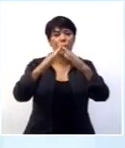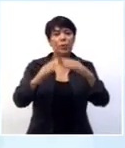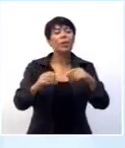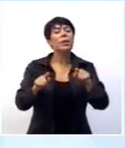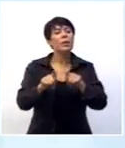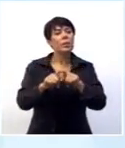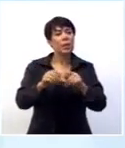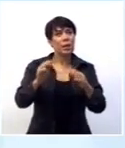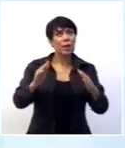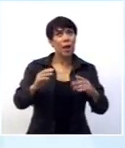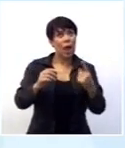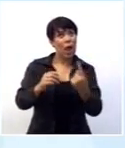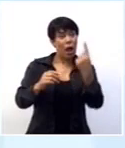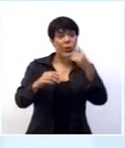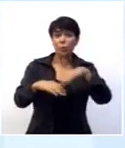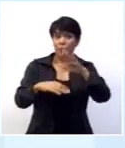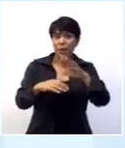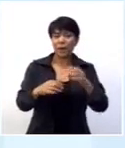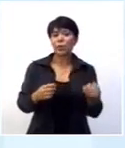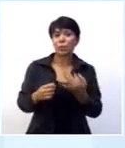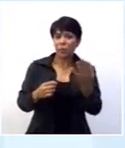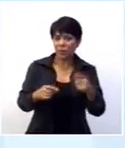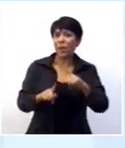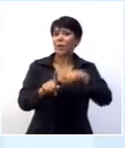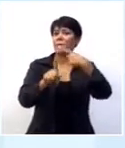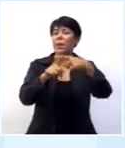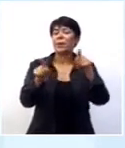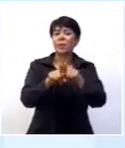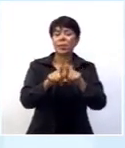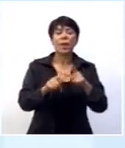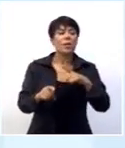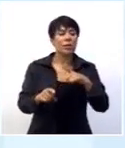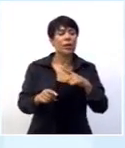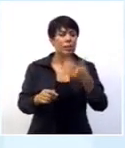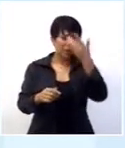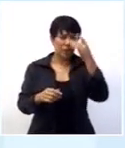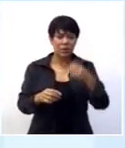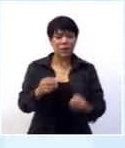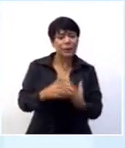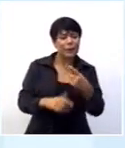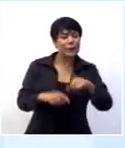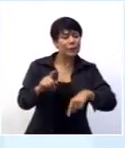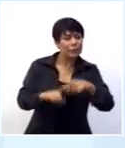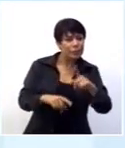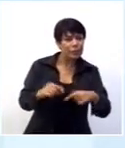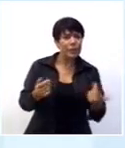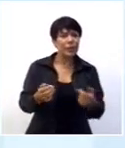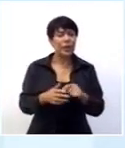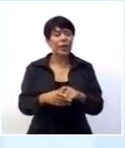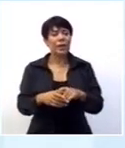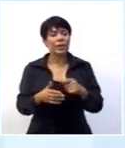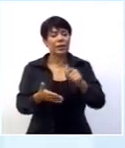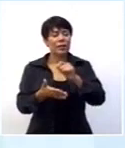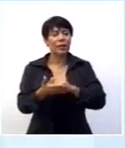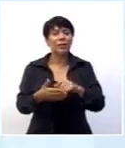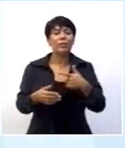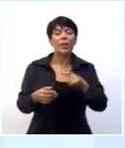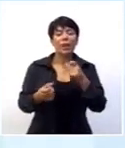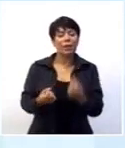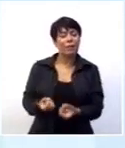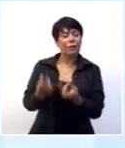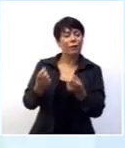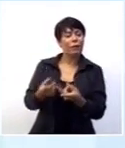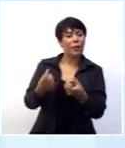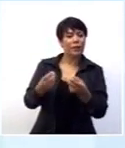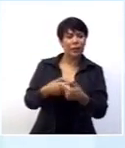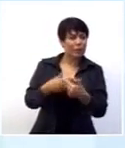quantidade. Nós vamos ter o pessoal que faz o artesanato, os artesãos. Ah, esse pessoal que faz artesanato é aqueles caras que ficam na praia vendendo brinco